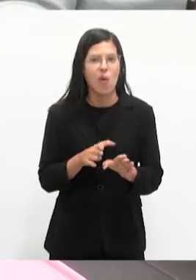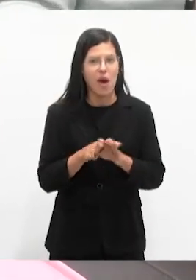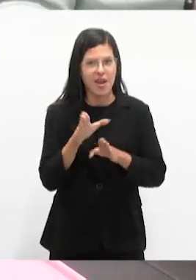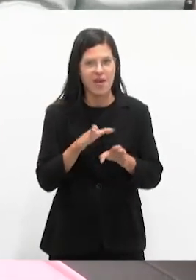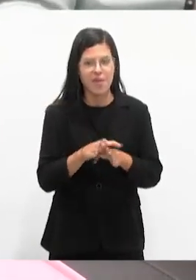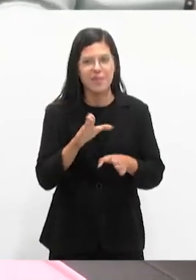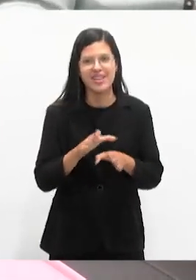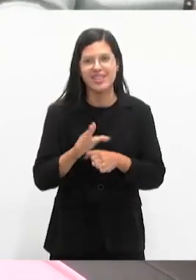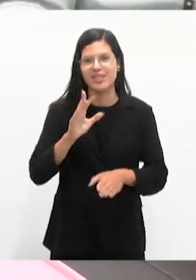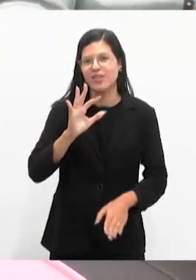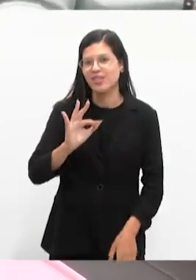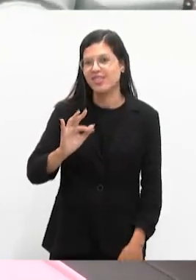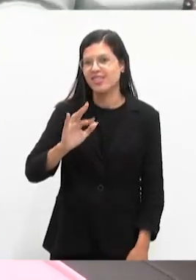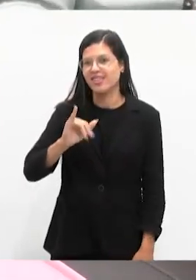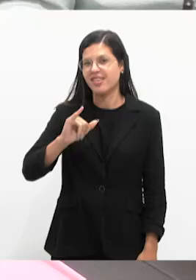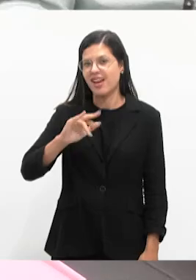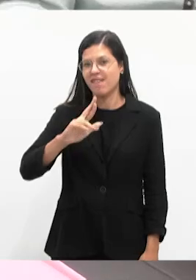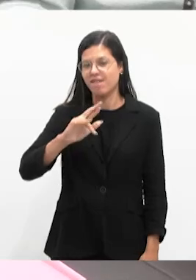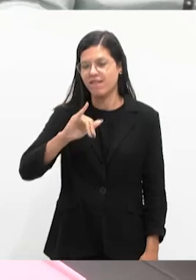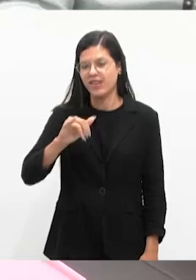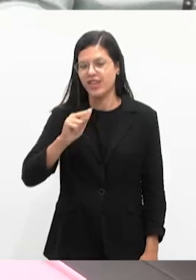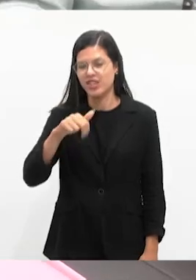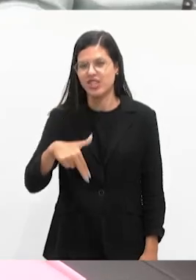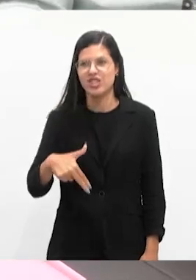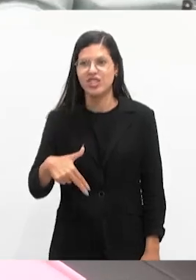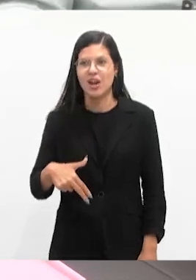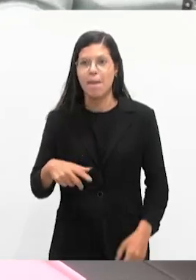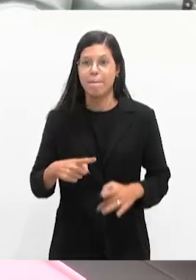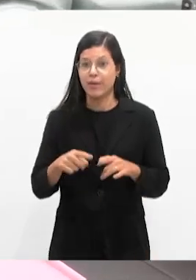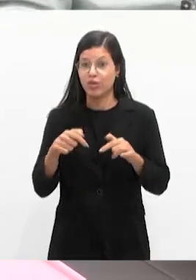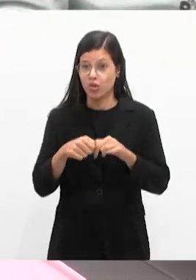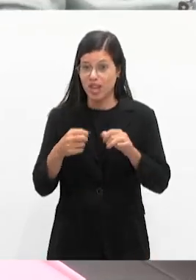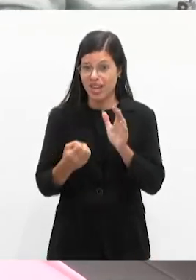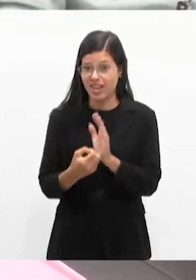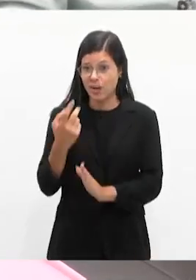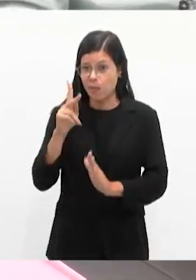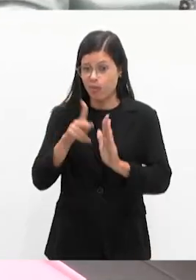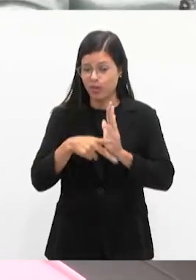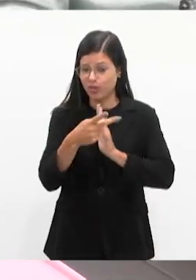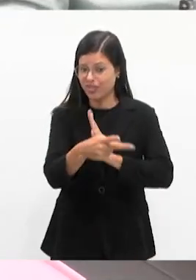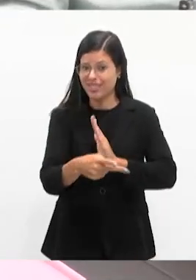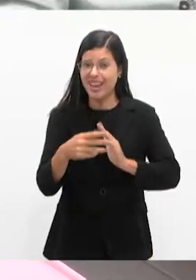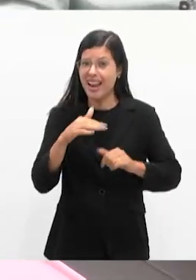ele próprio, quando faz os projetos dele, é até mais radical do que eu. Então,